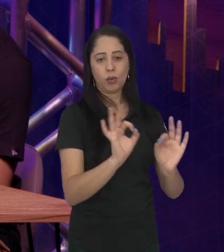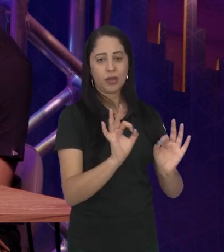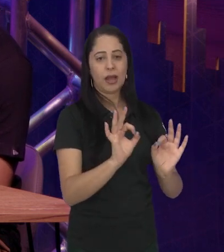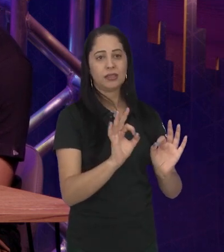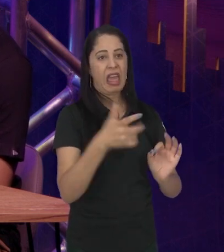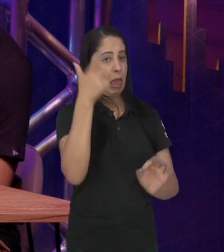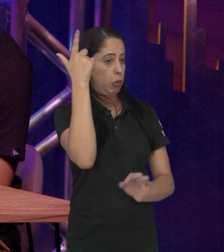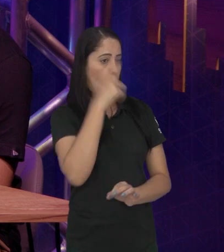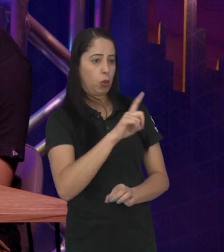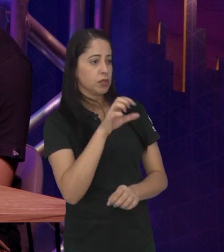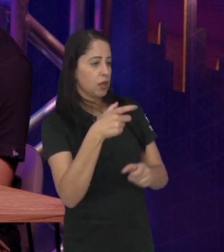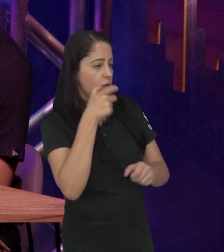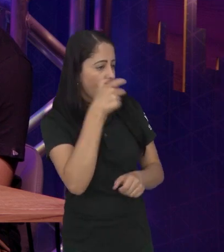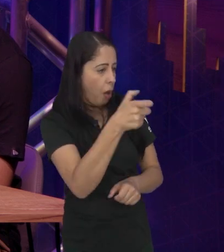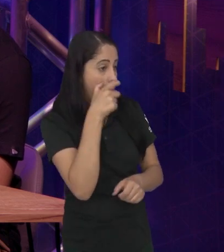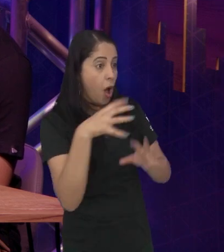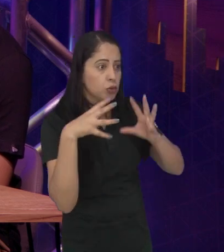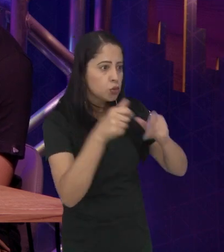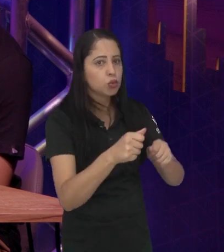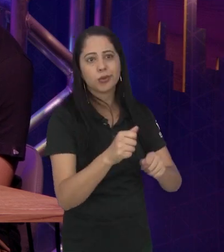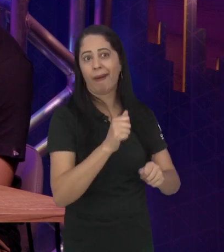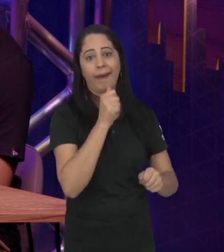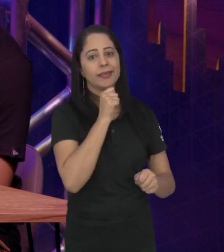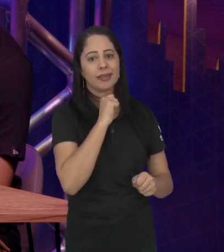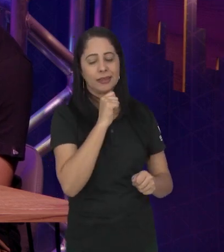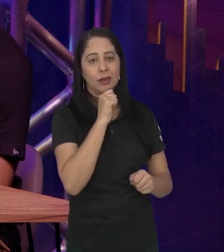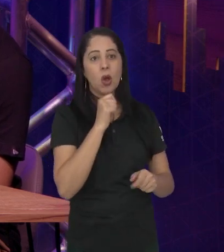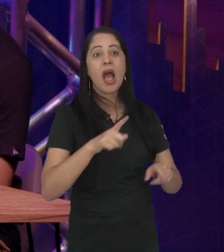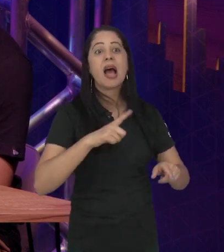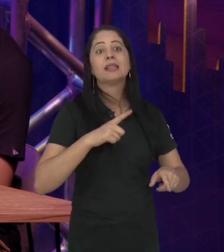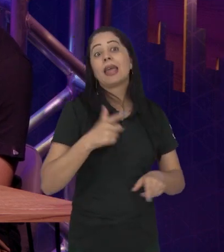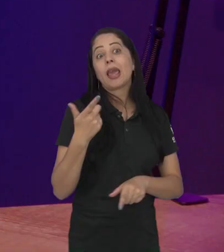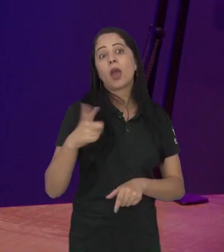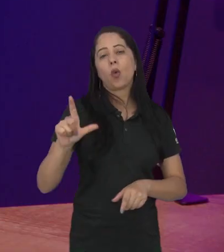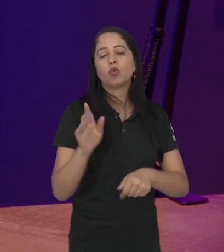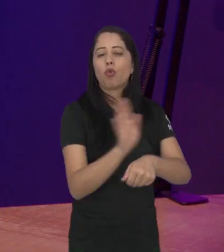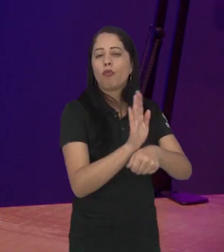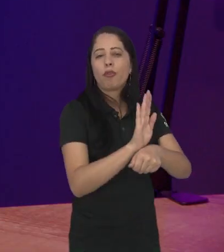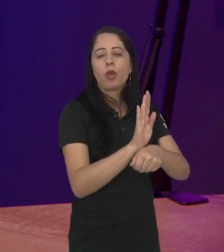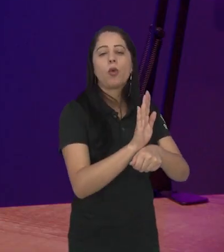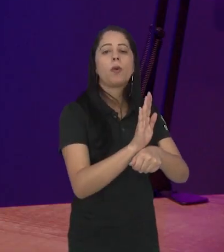tudo. Então é difícil fechar, né, o cerco. Entre